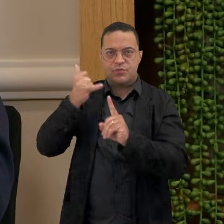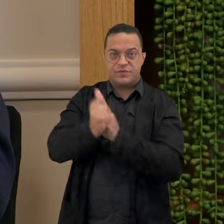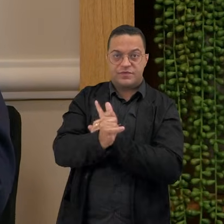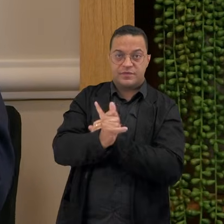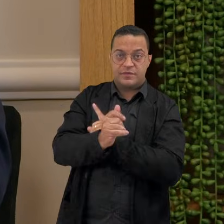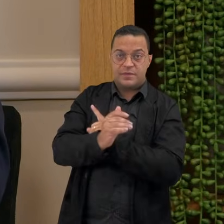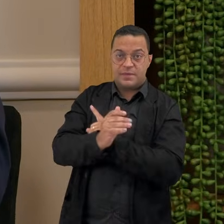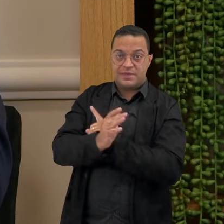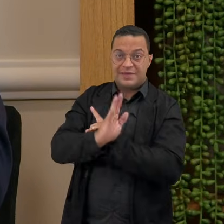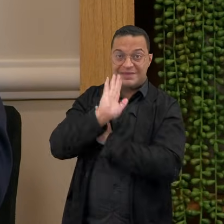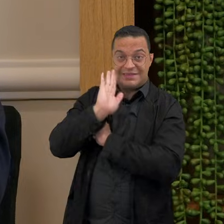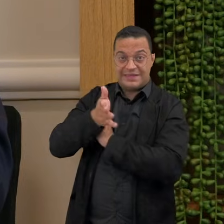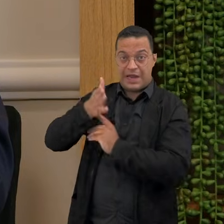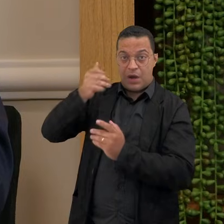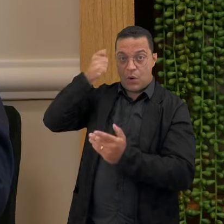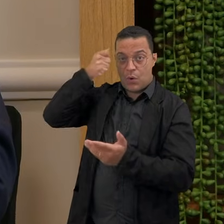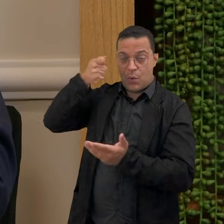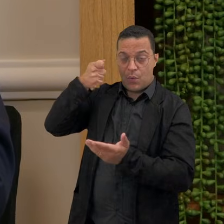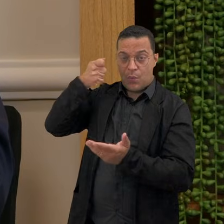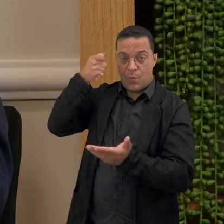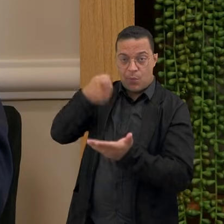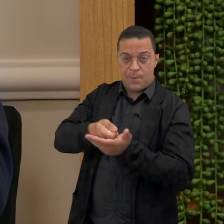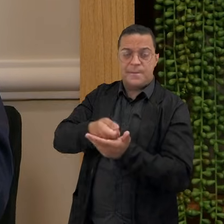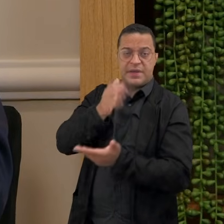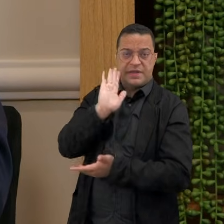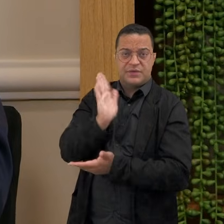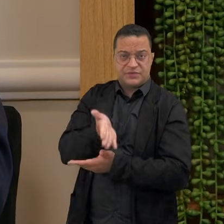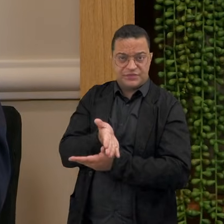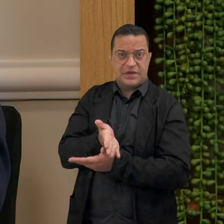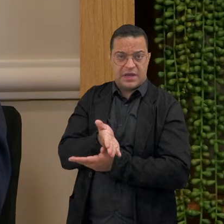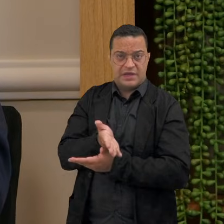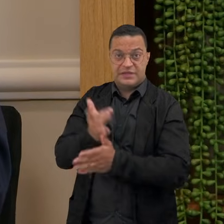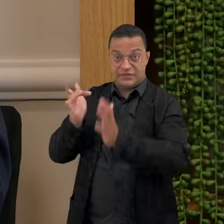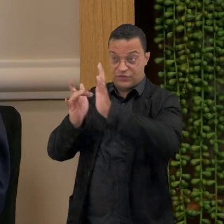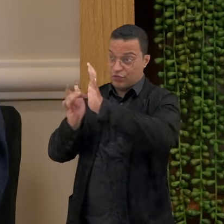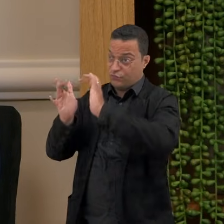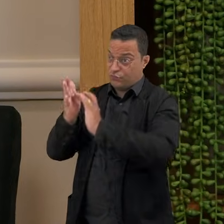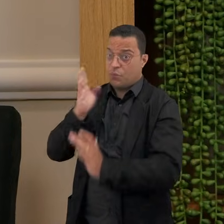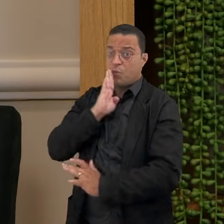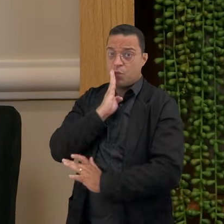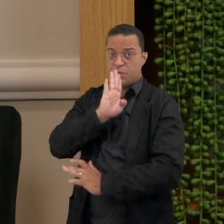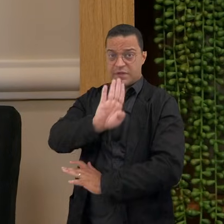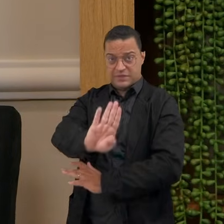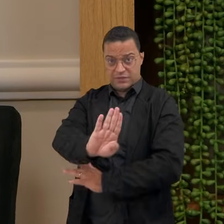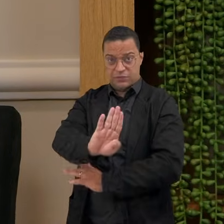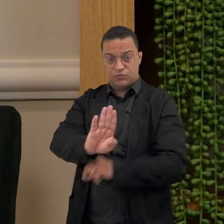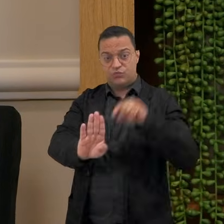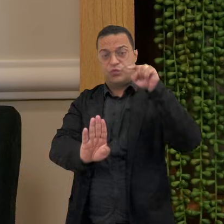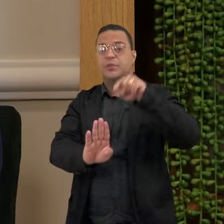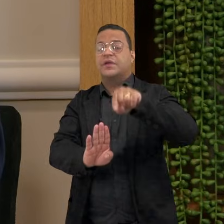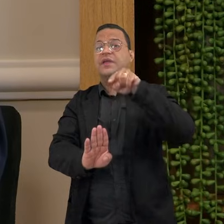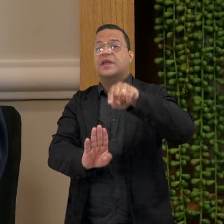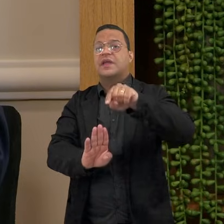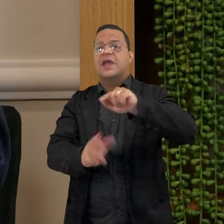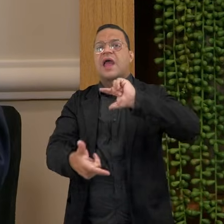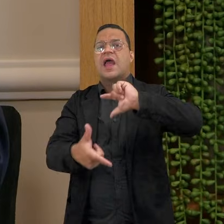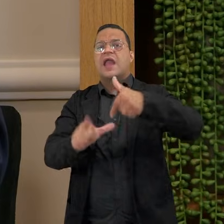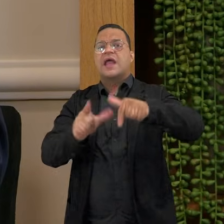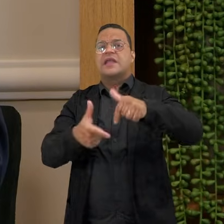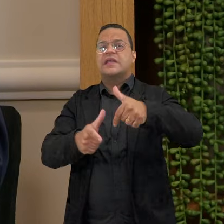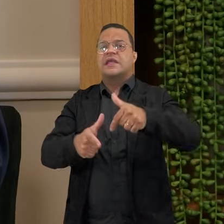profecias, ditas principalmente pelo Senhor Jesus, acerca de uma nação, no caso que é Israel, aquilo